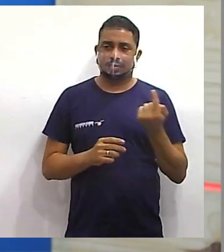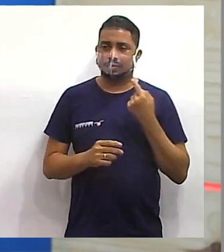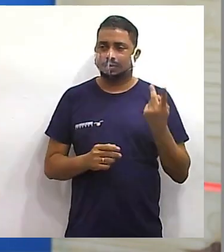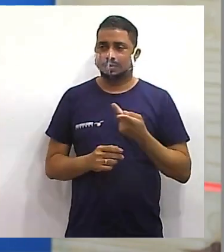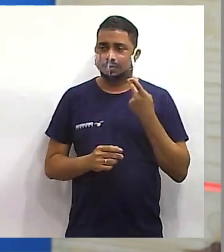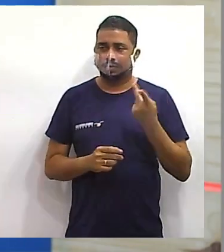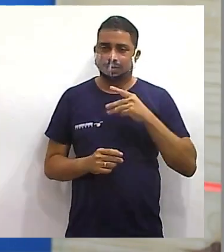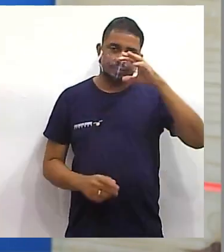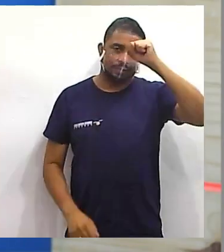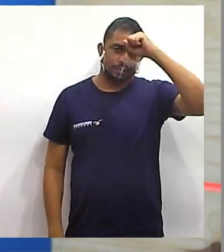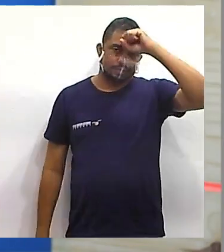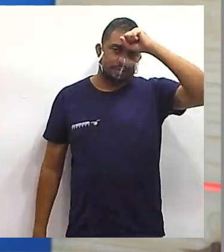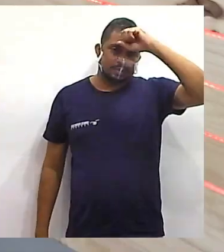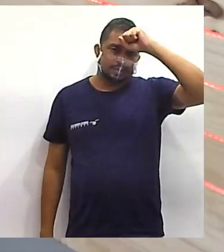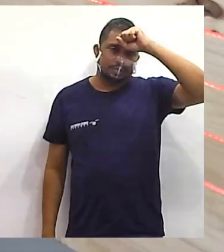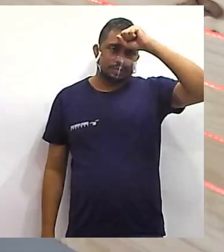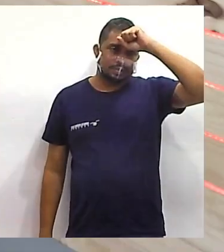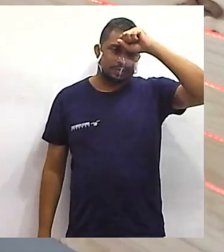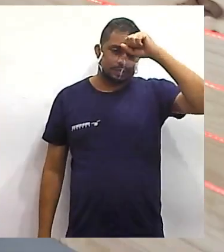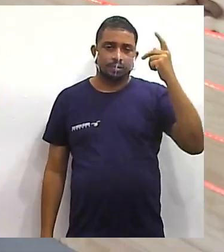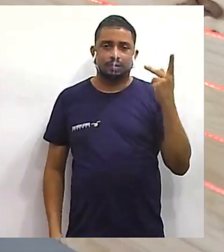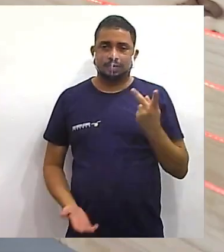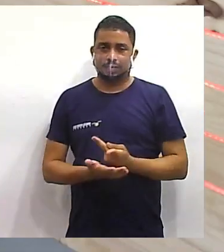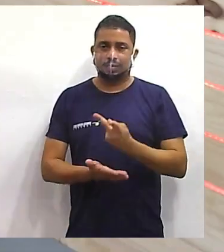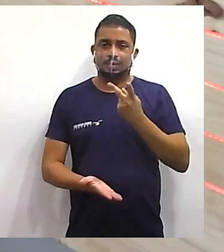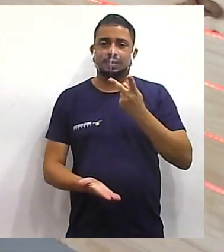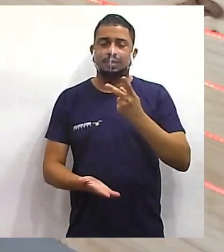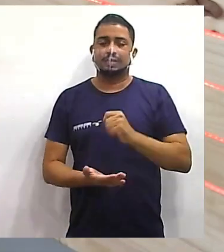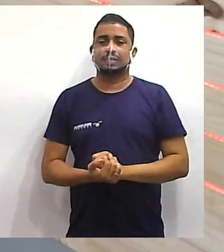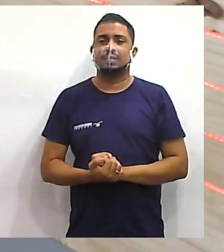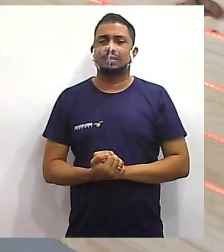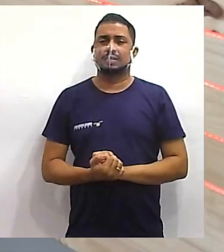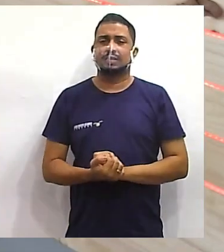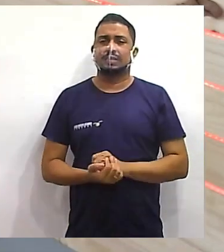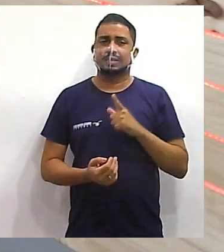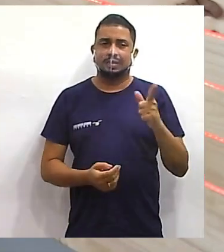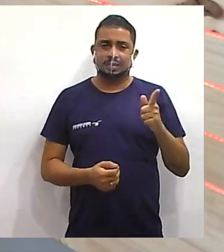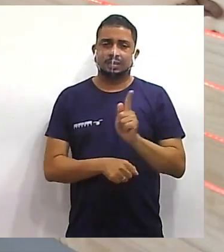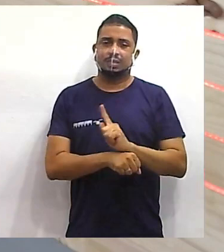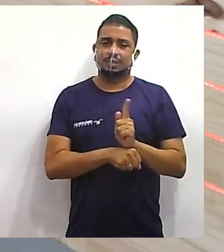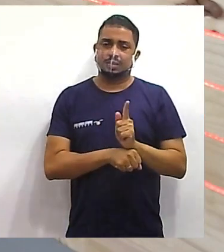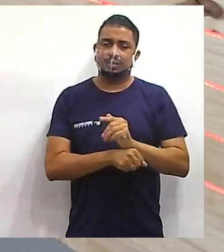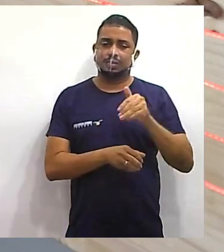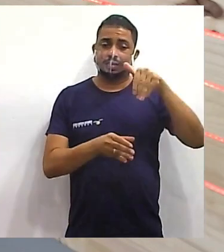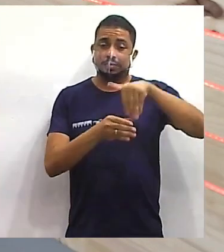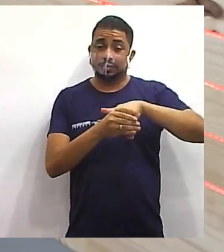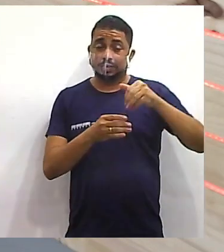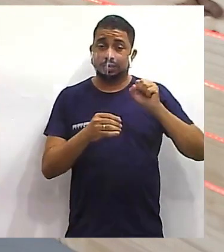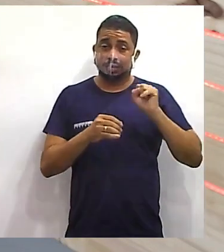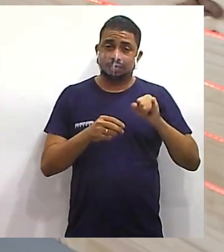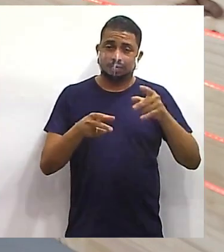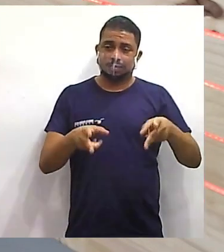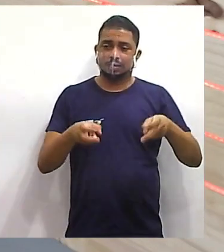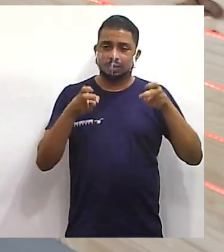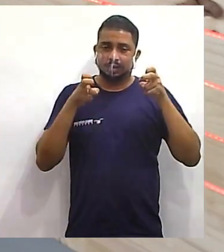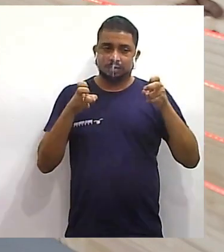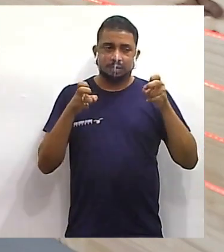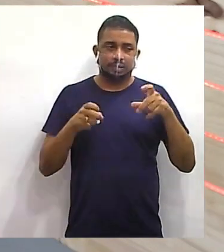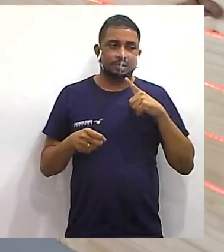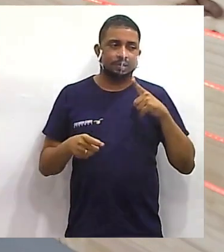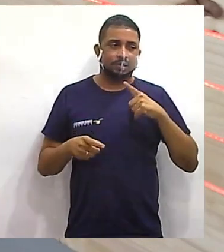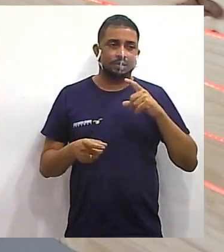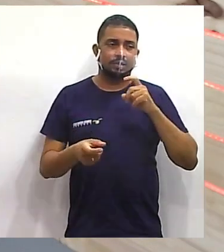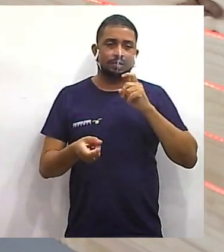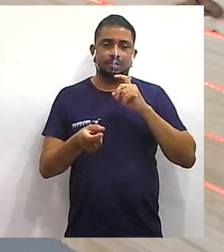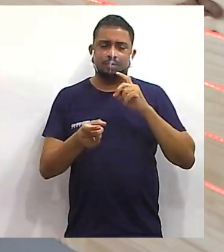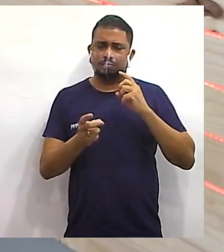a aprendizagem acontece. Isso, é a gestão democrática, né? Se a gente for perceber, essa discussão, a gente